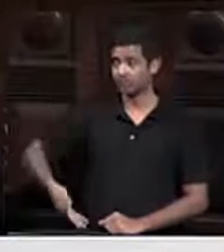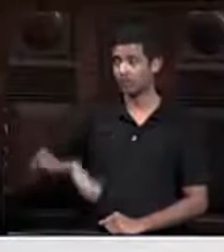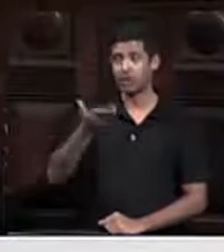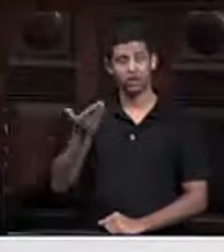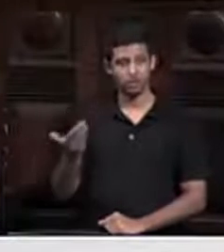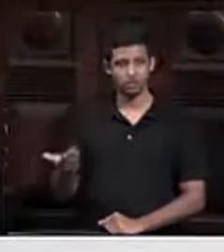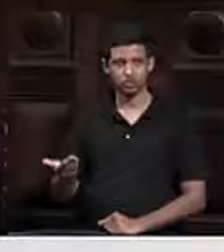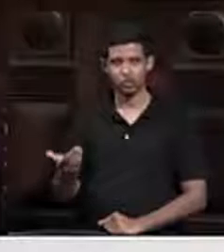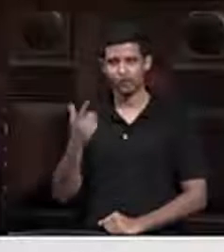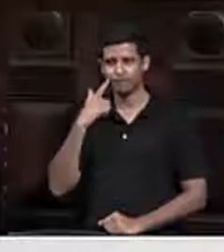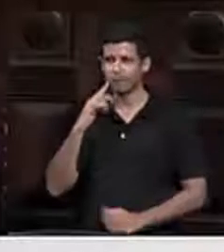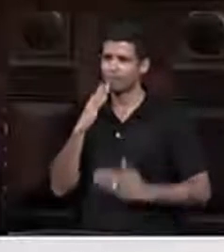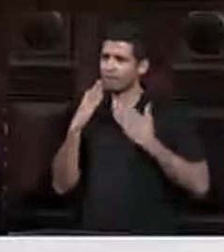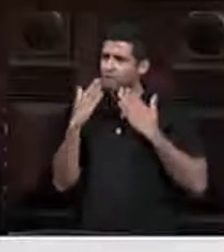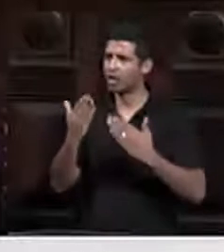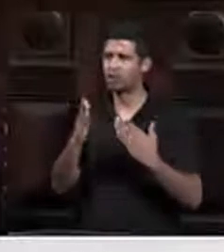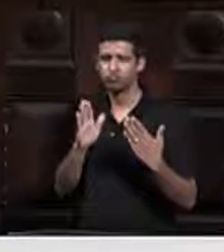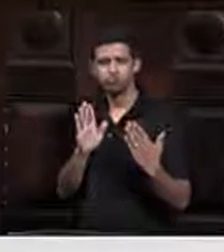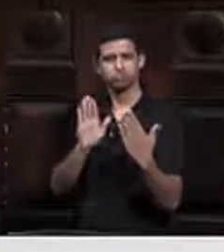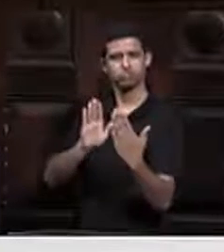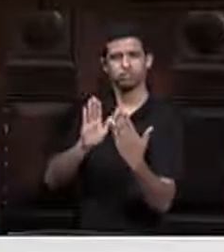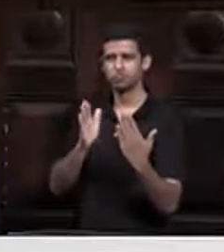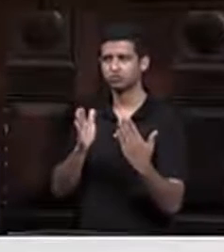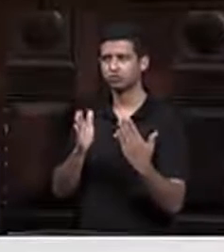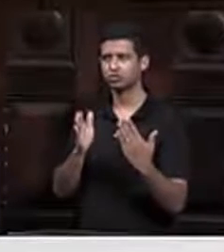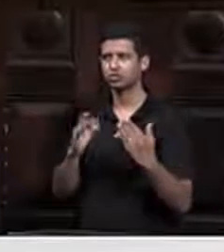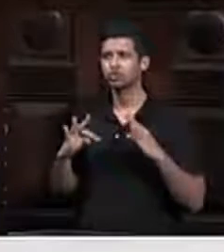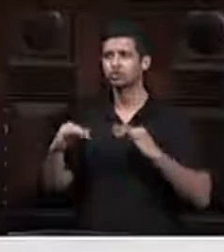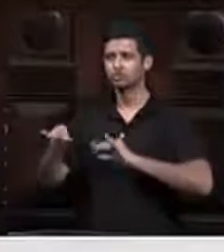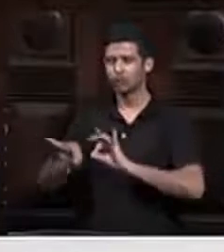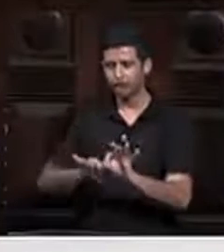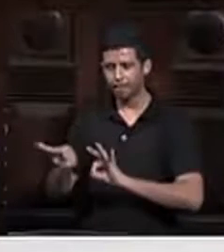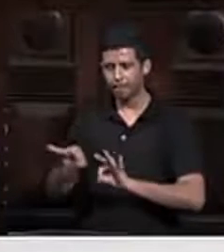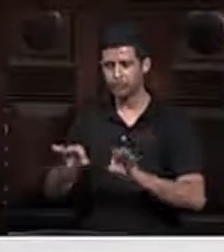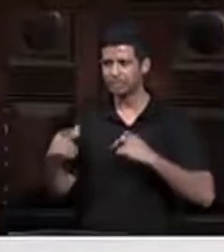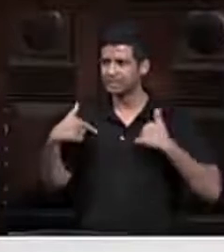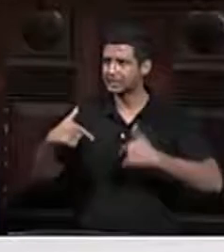frente de todo o processo de atuação